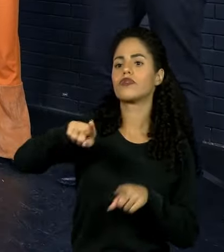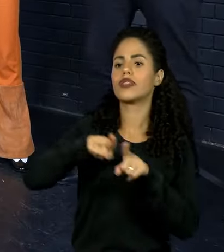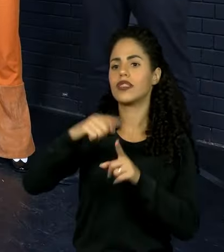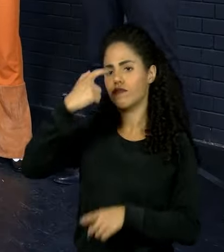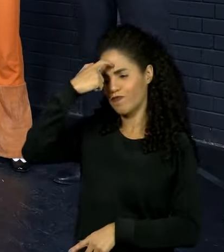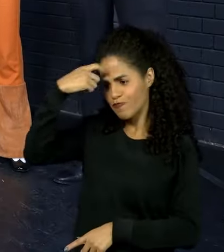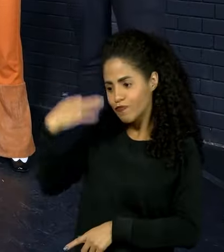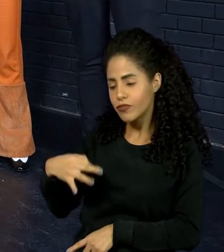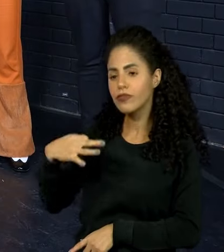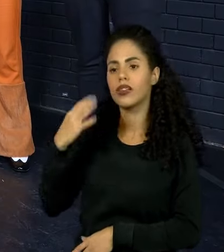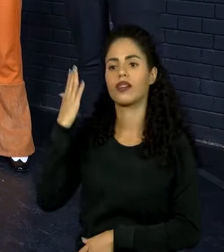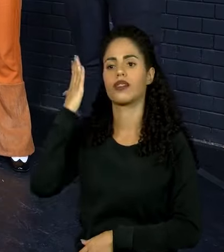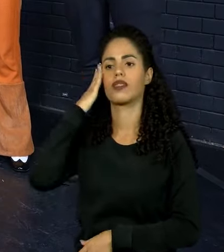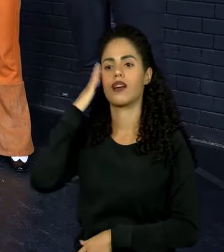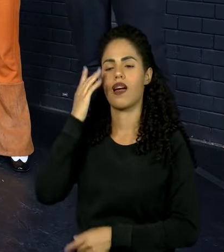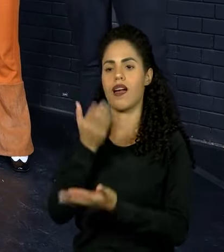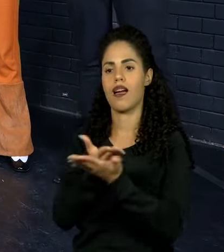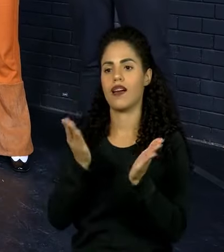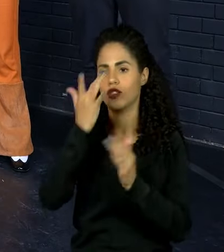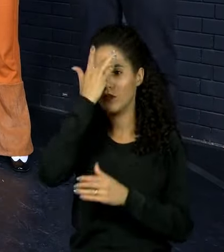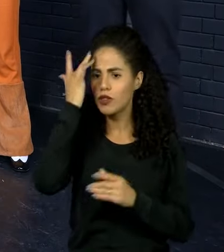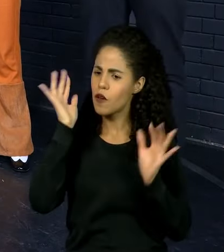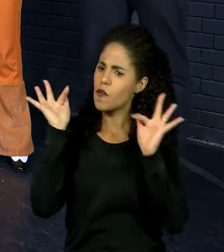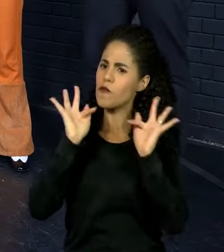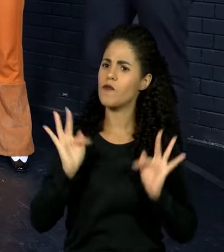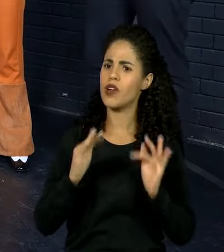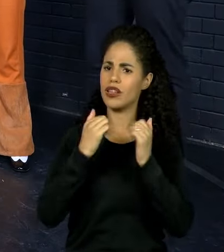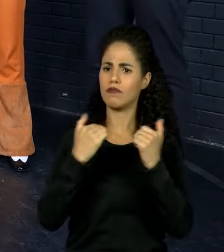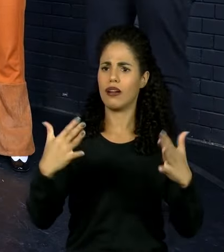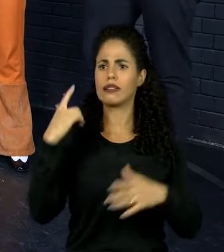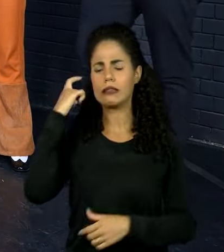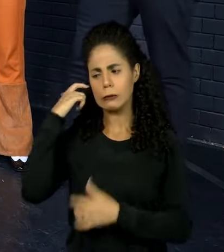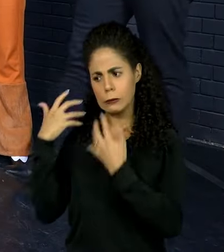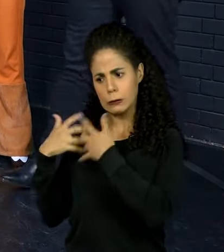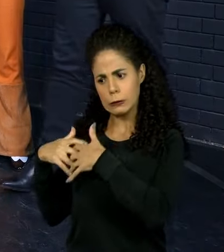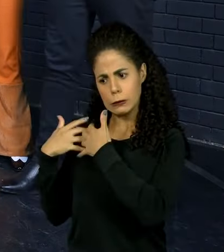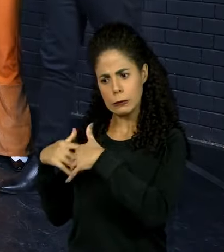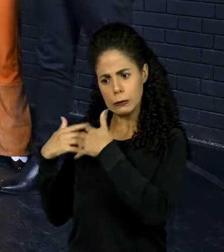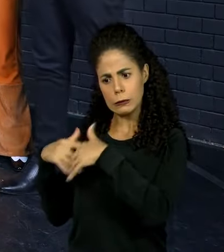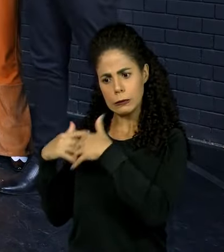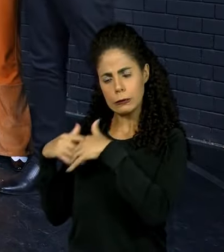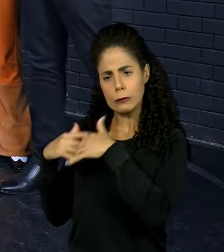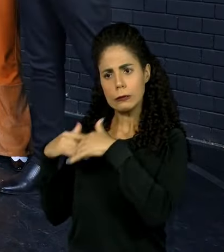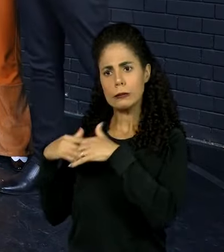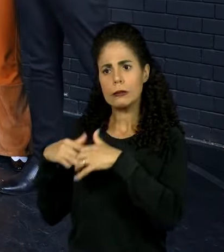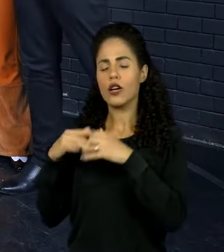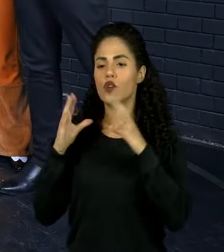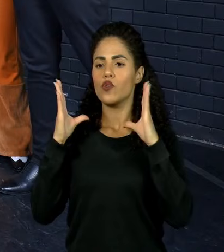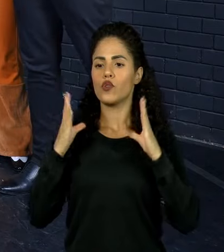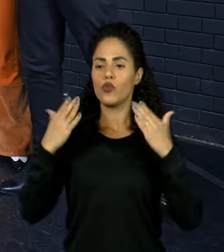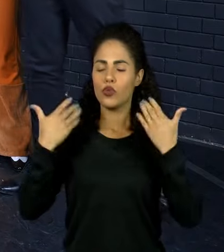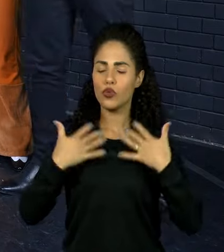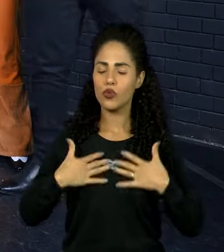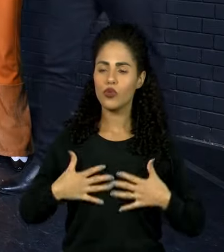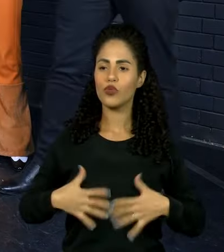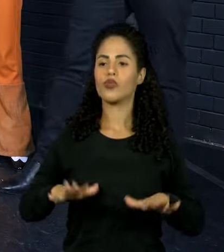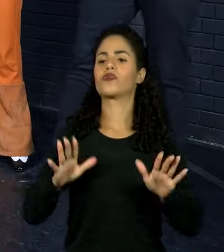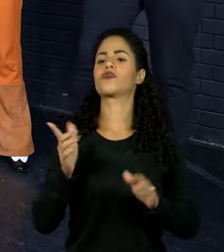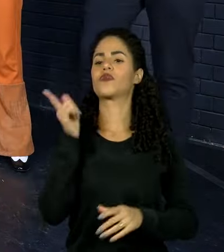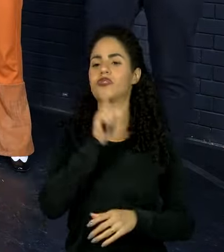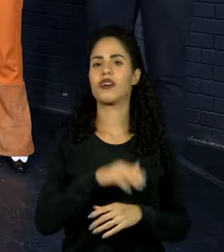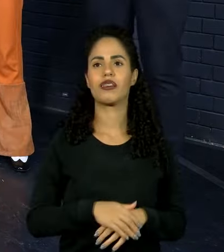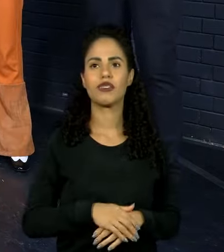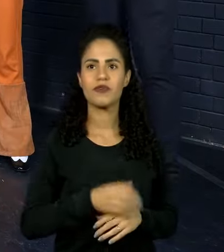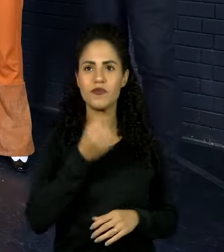consciência que as pessoas saem daqui felizes mas com a cabeça ali ó des anestesiar é isso